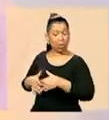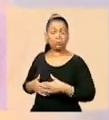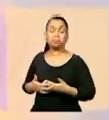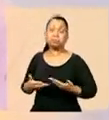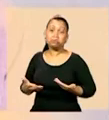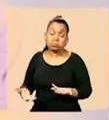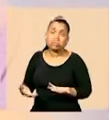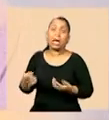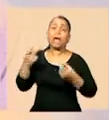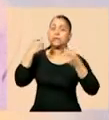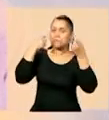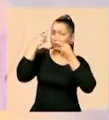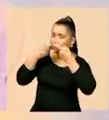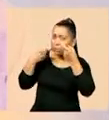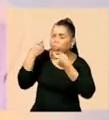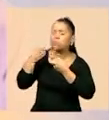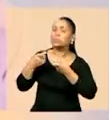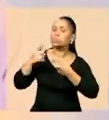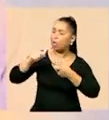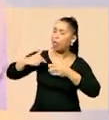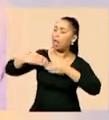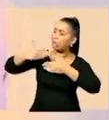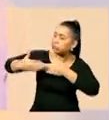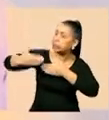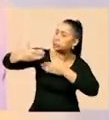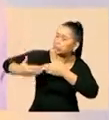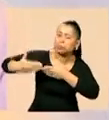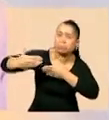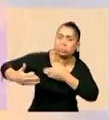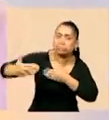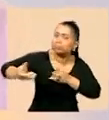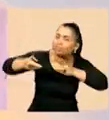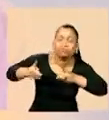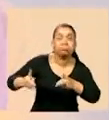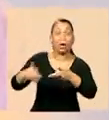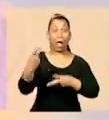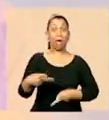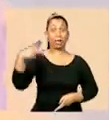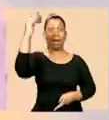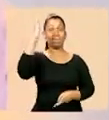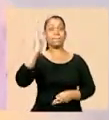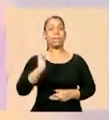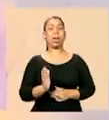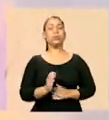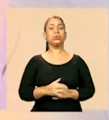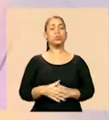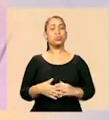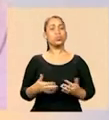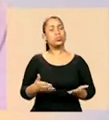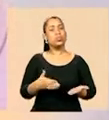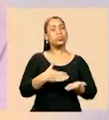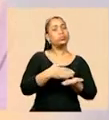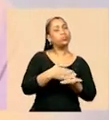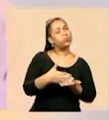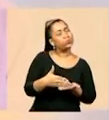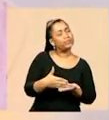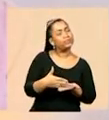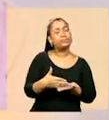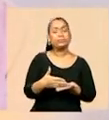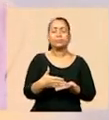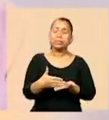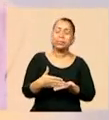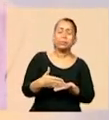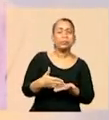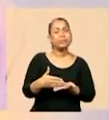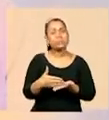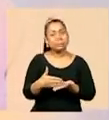e essa preocupação ela é constante, né? No Brasil, ela